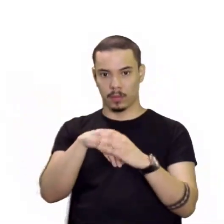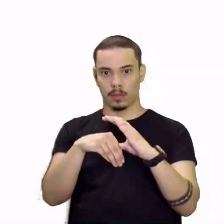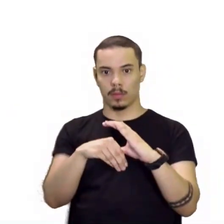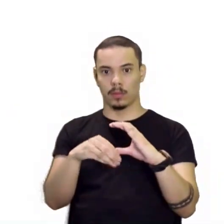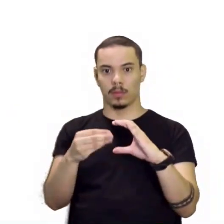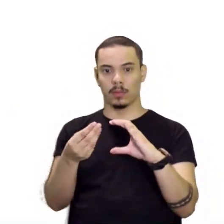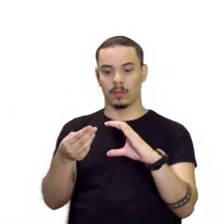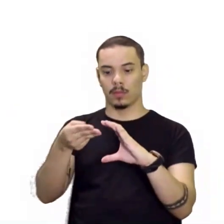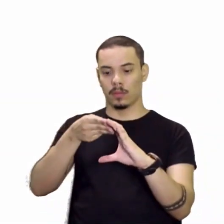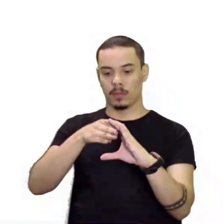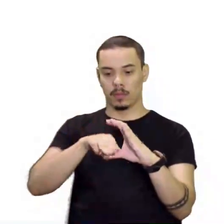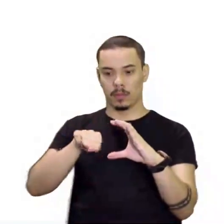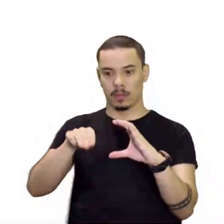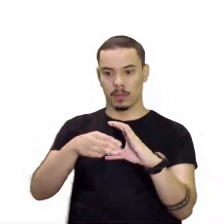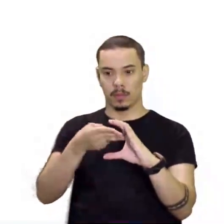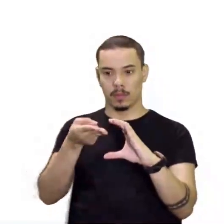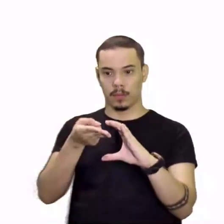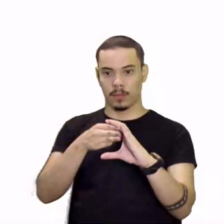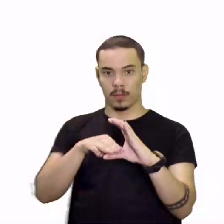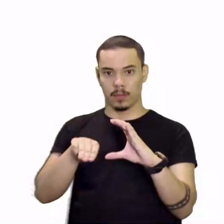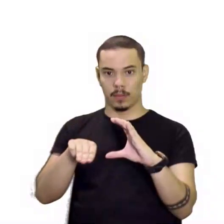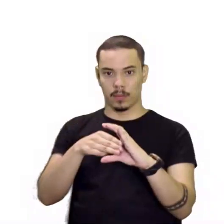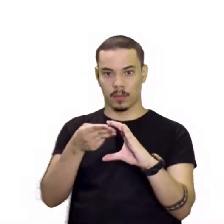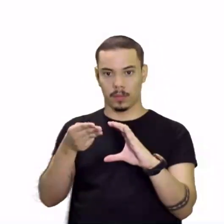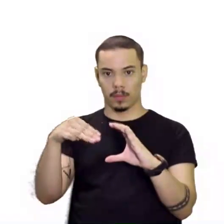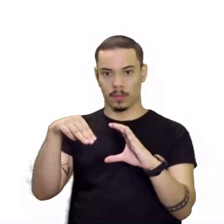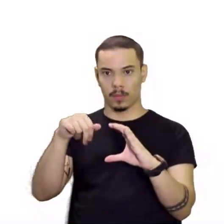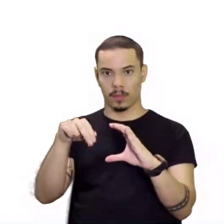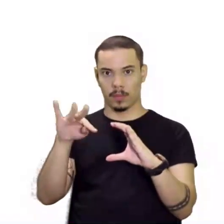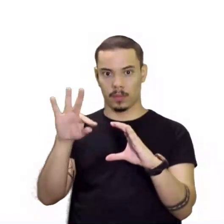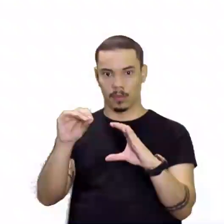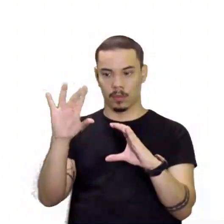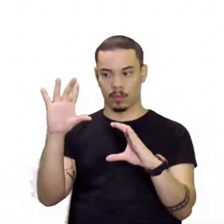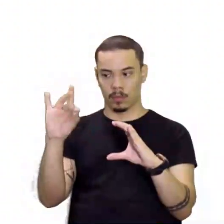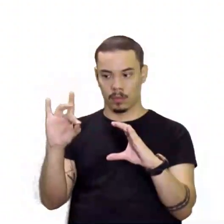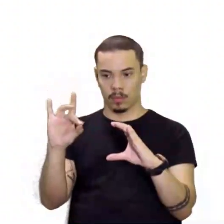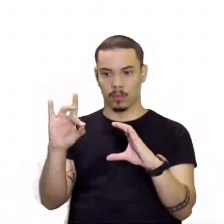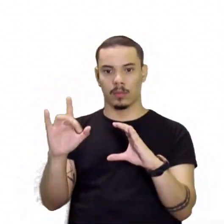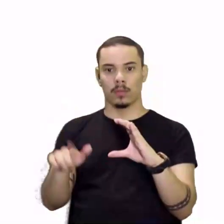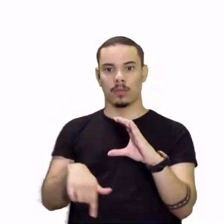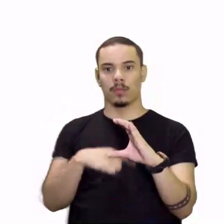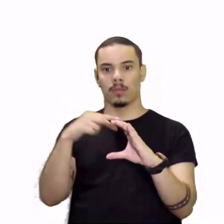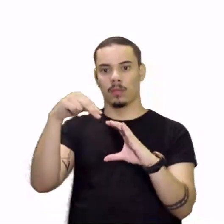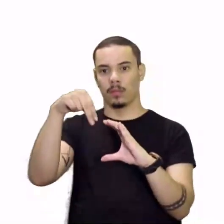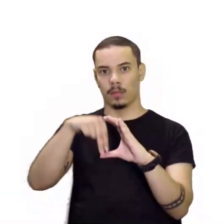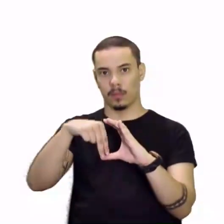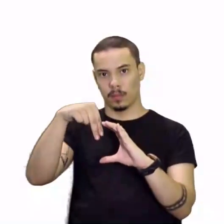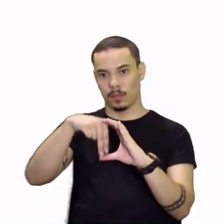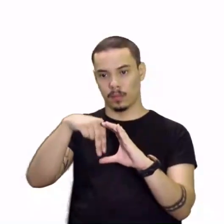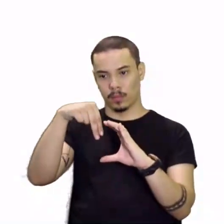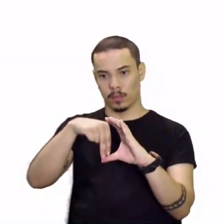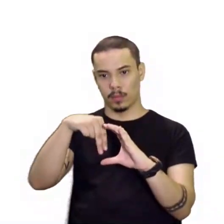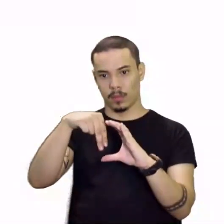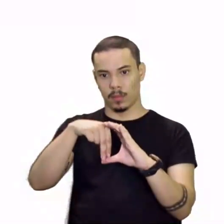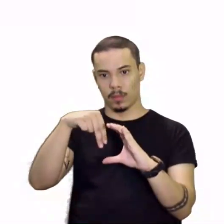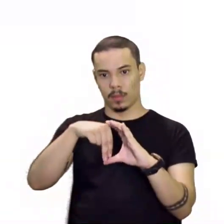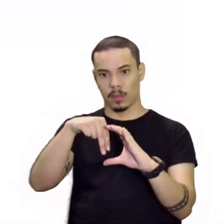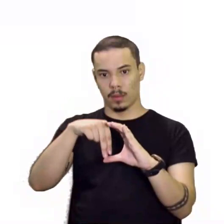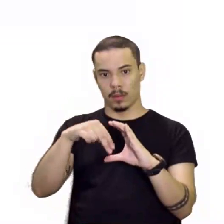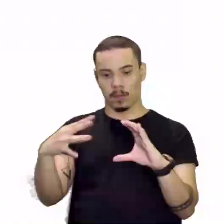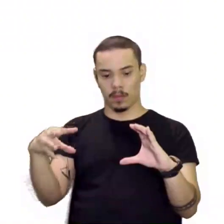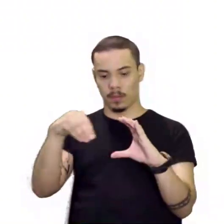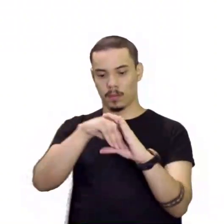tem manto, tá? Que é a parte sólida, núcleo externo e